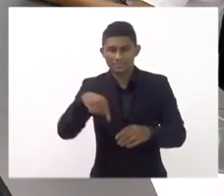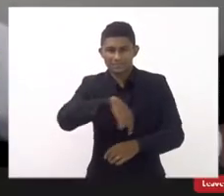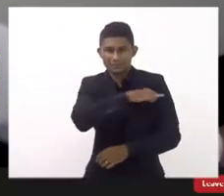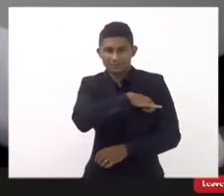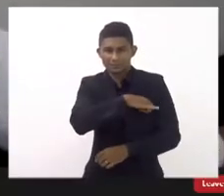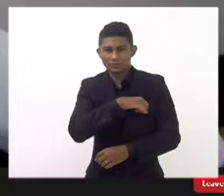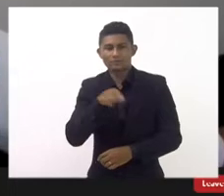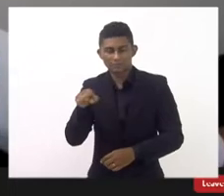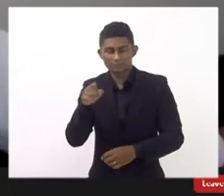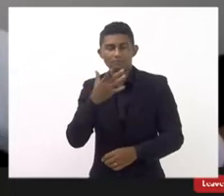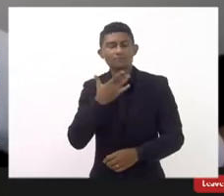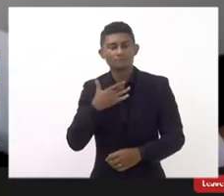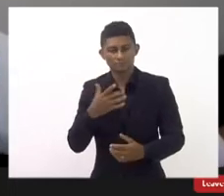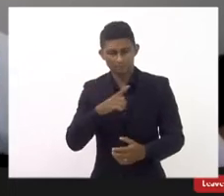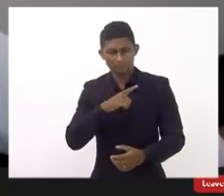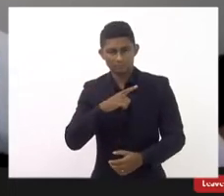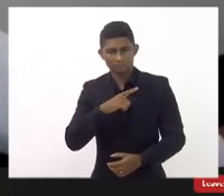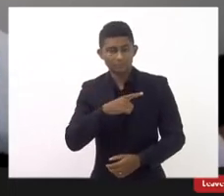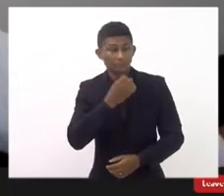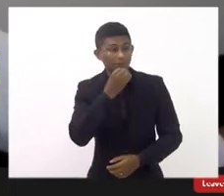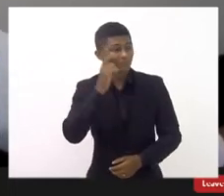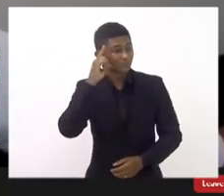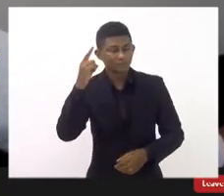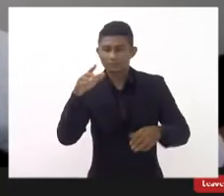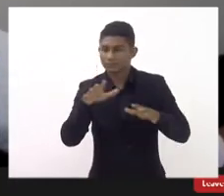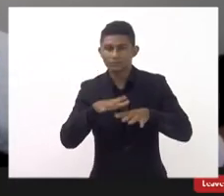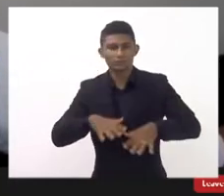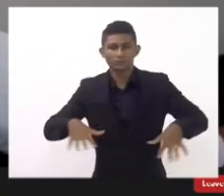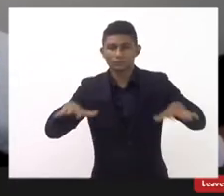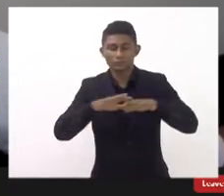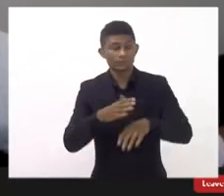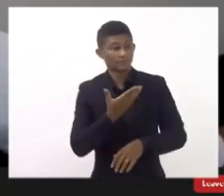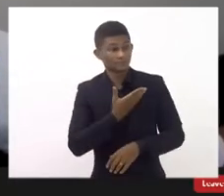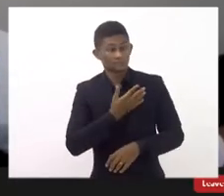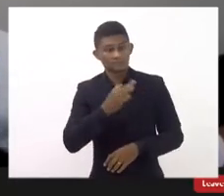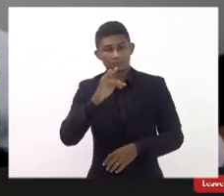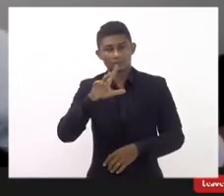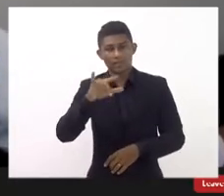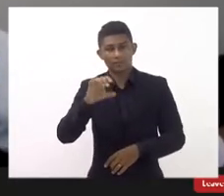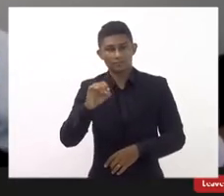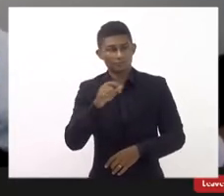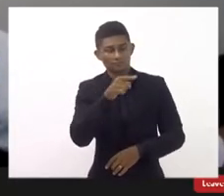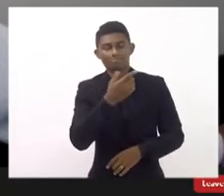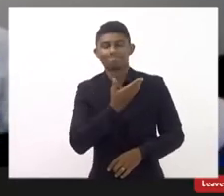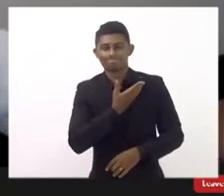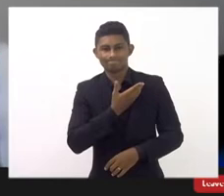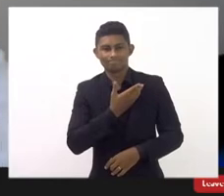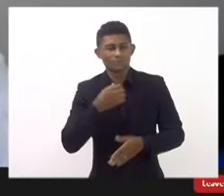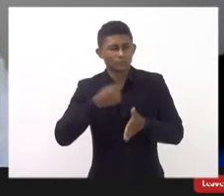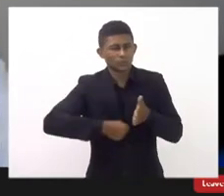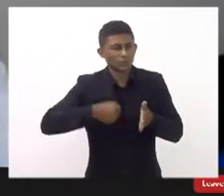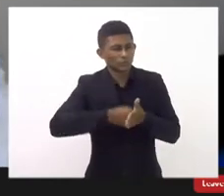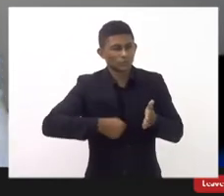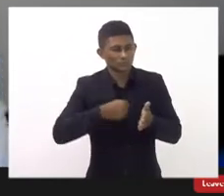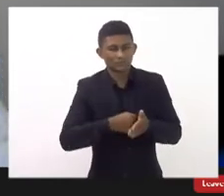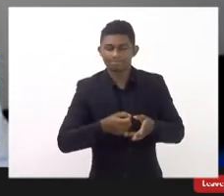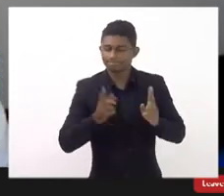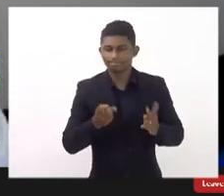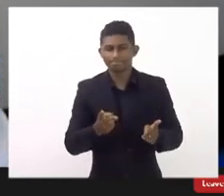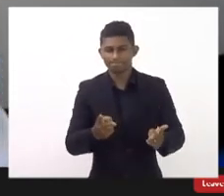bom dia muito rápido a todos, todas e todes. Meu amigo Flávio Serafim, querido parceiro, amigo de tantas lutas aí.